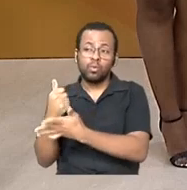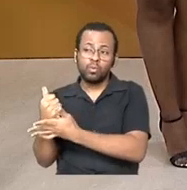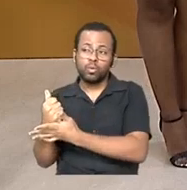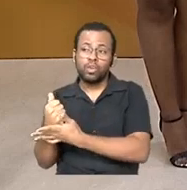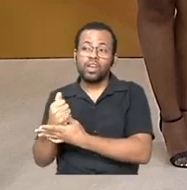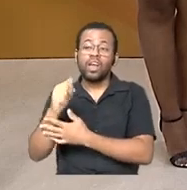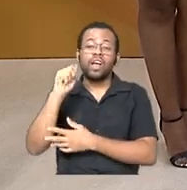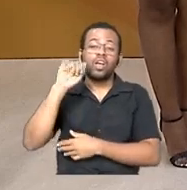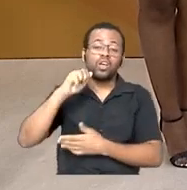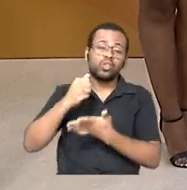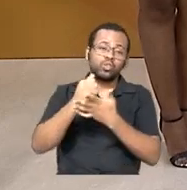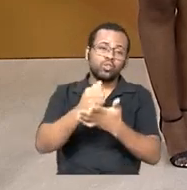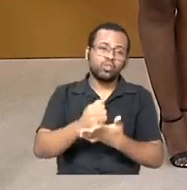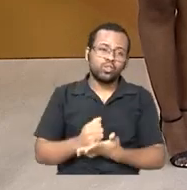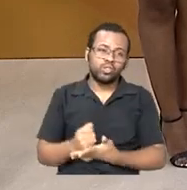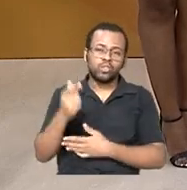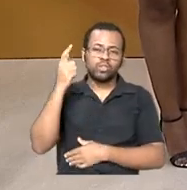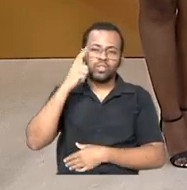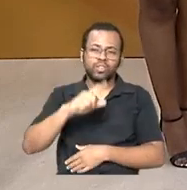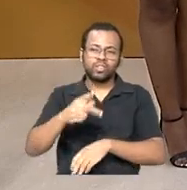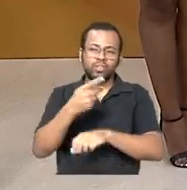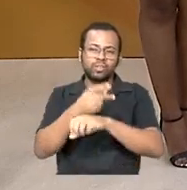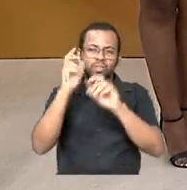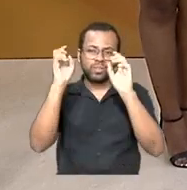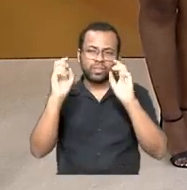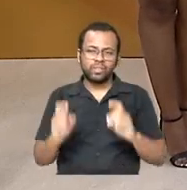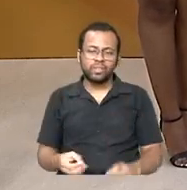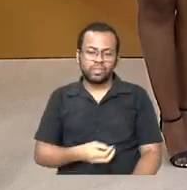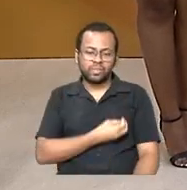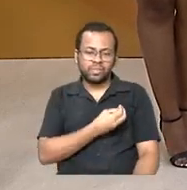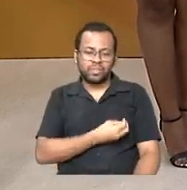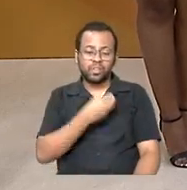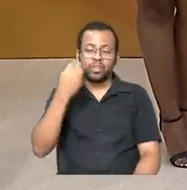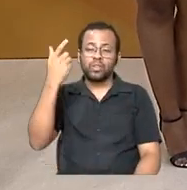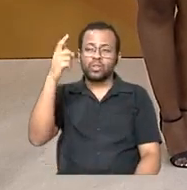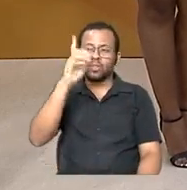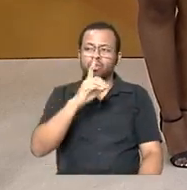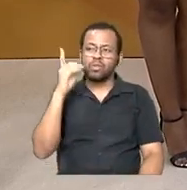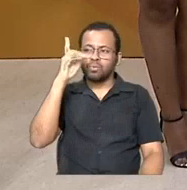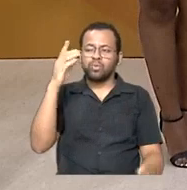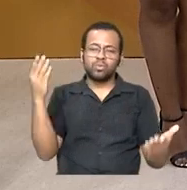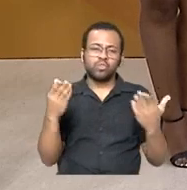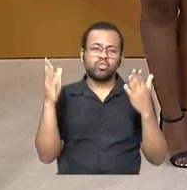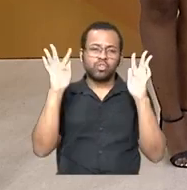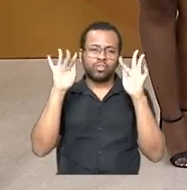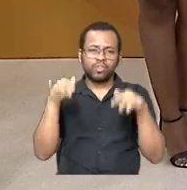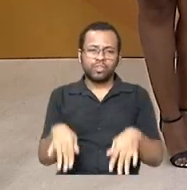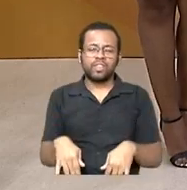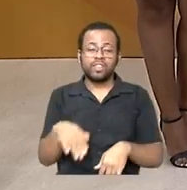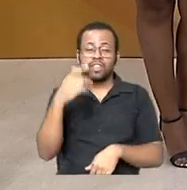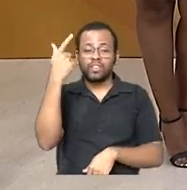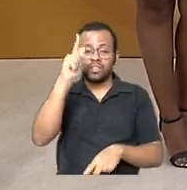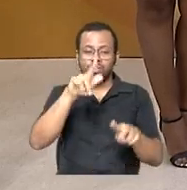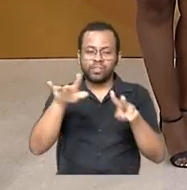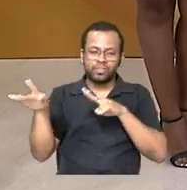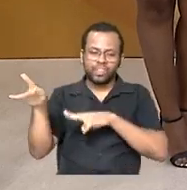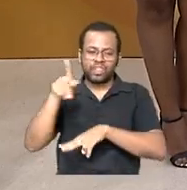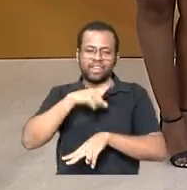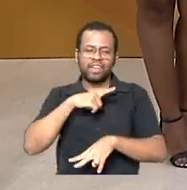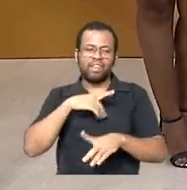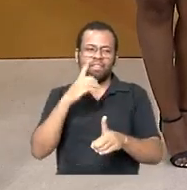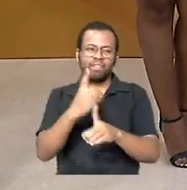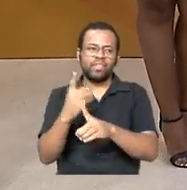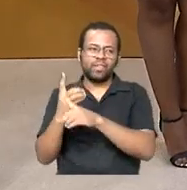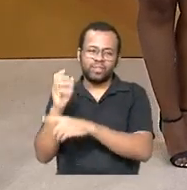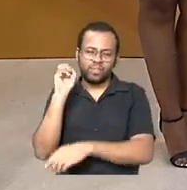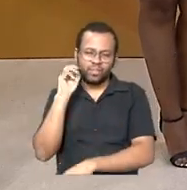ajudam Ah bom correm a esses prêmios Garanta a participação do domingo que vem hoje tá chegando ao final tá Semana que vem tem mais nosso